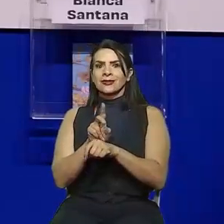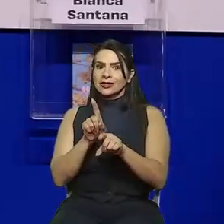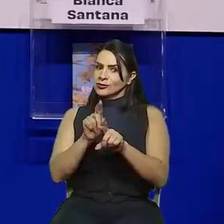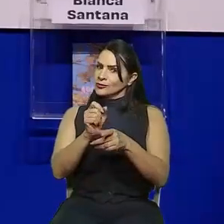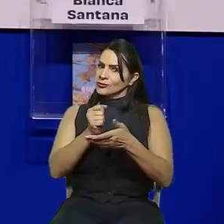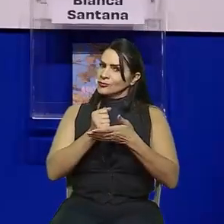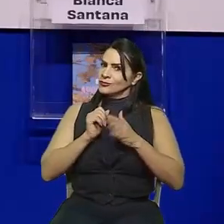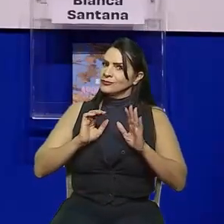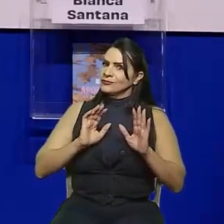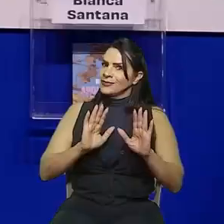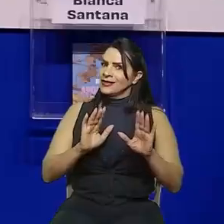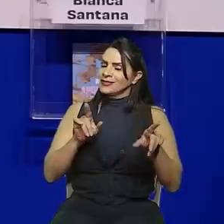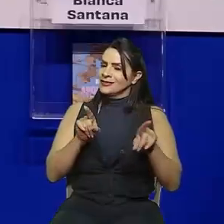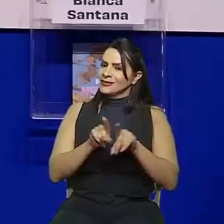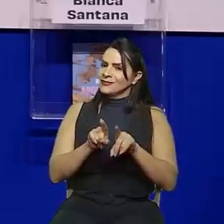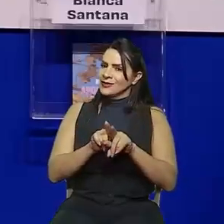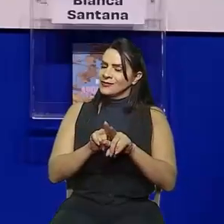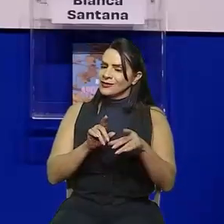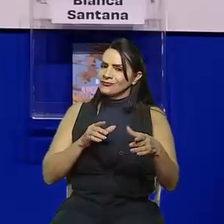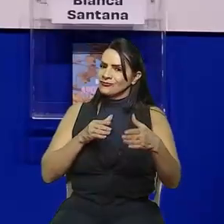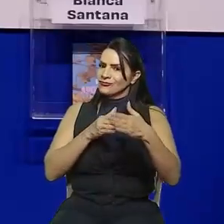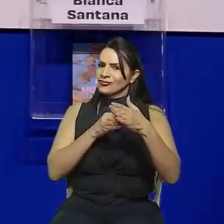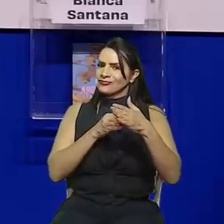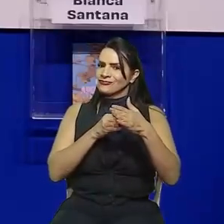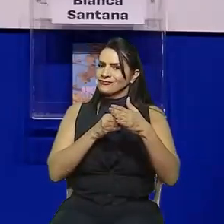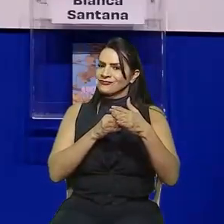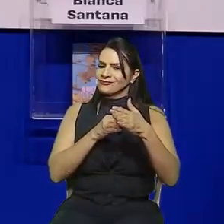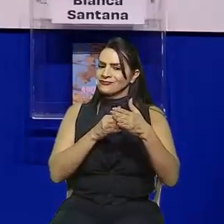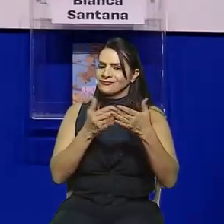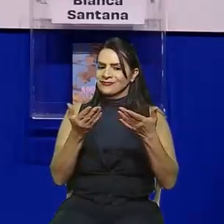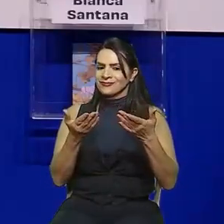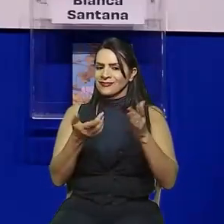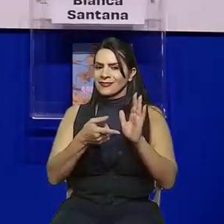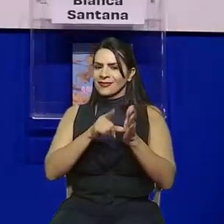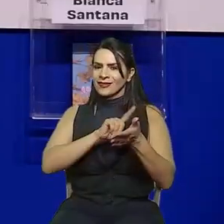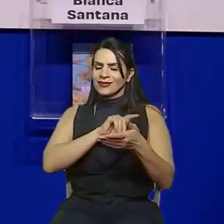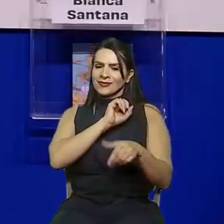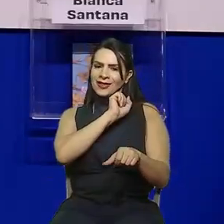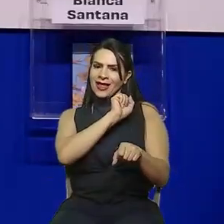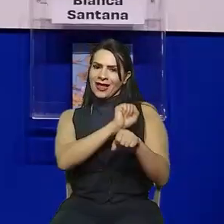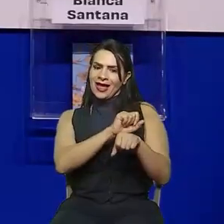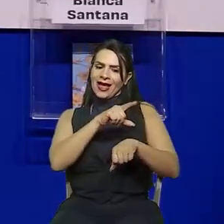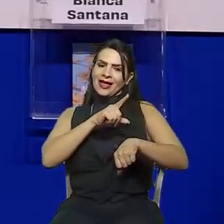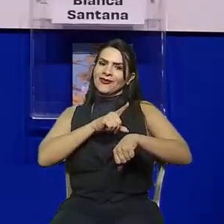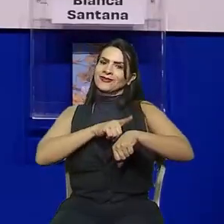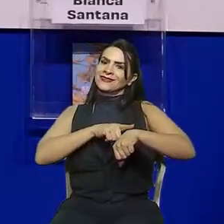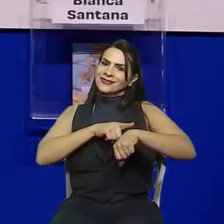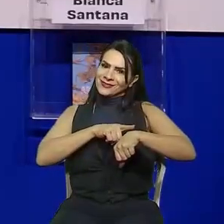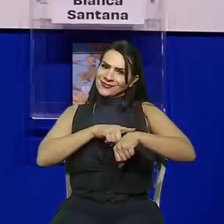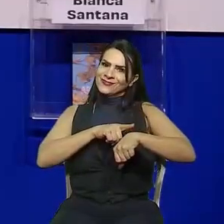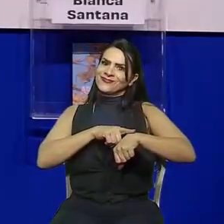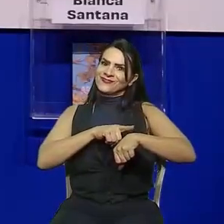mas também pode limitar. Daí que é bom largar a tempo, como dizia o Hemingway.